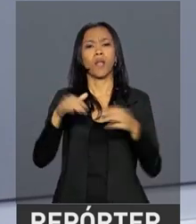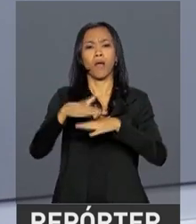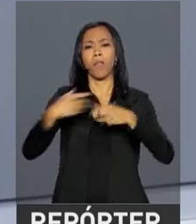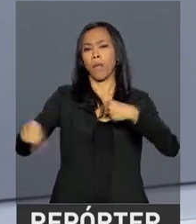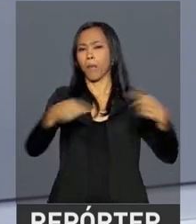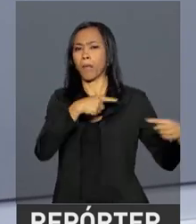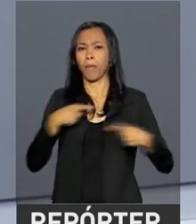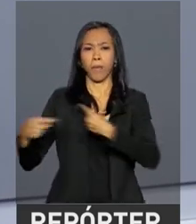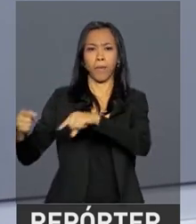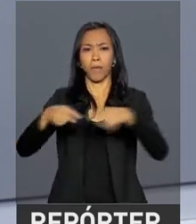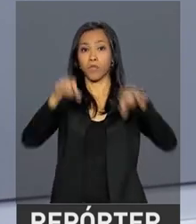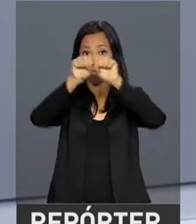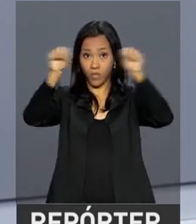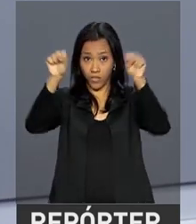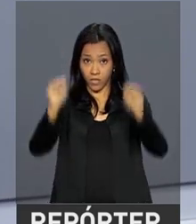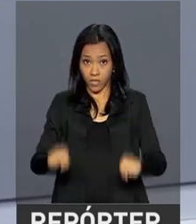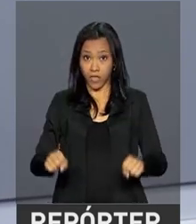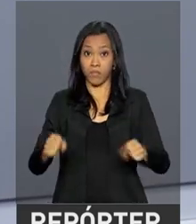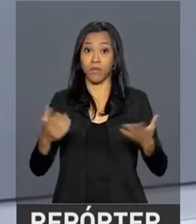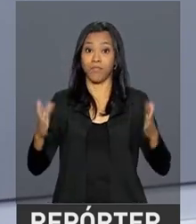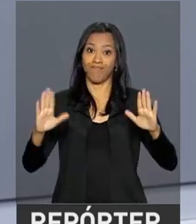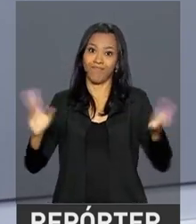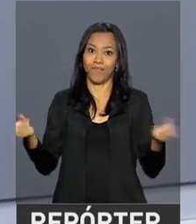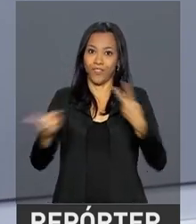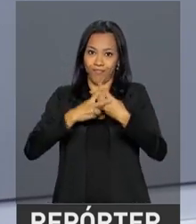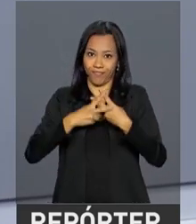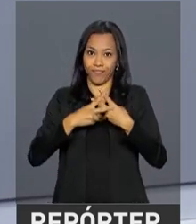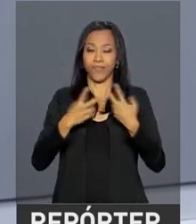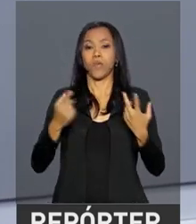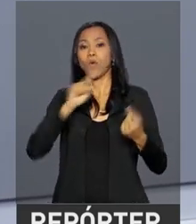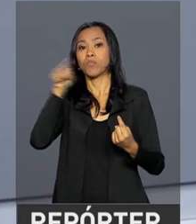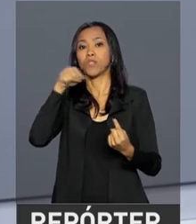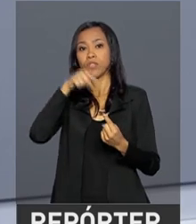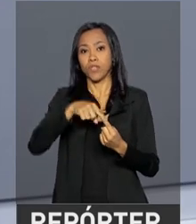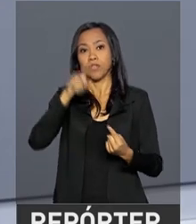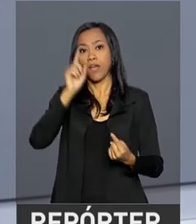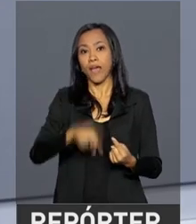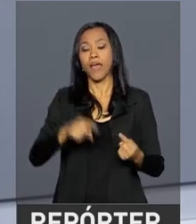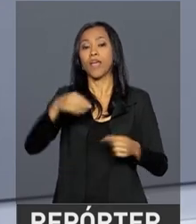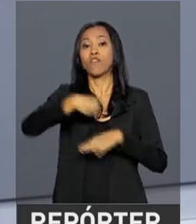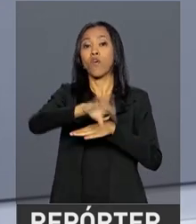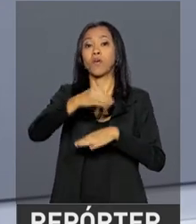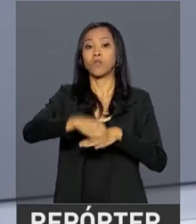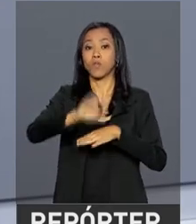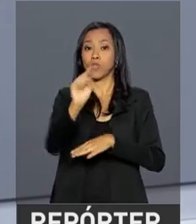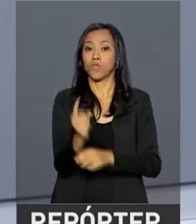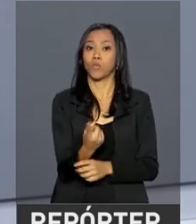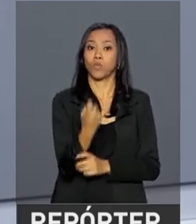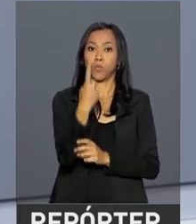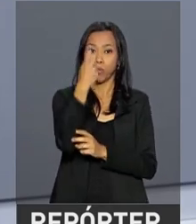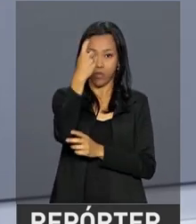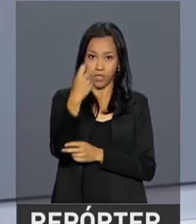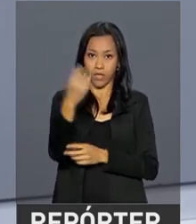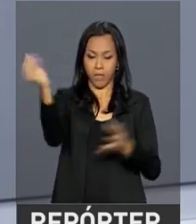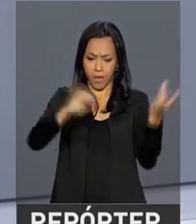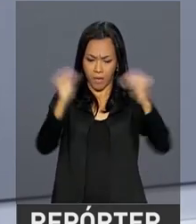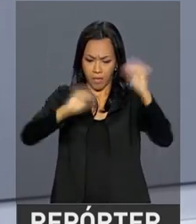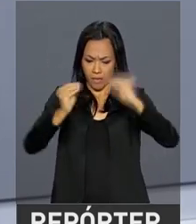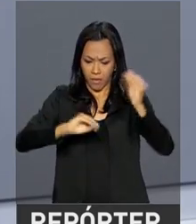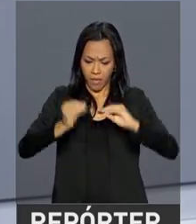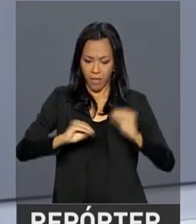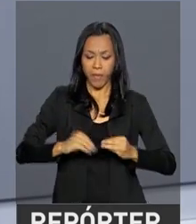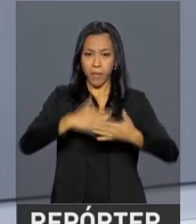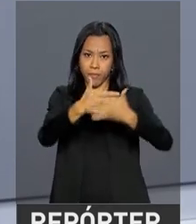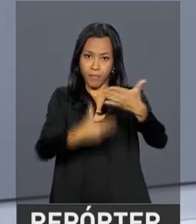aqui em Brasília. O objetivo do encontro é integrar dados estaduais em um cadastro nacional de penitenciárias